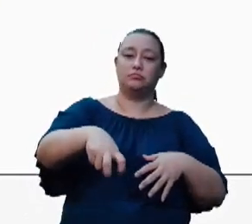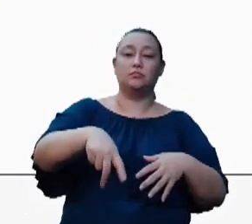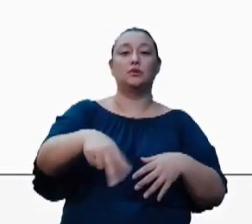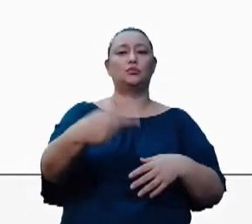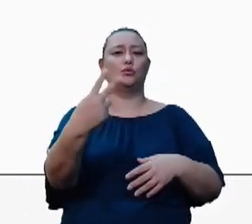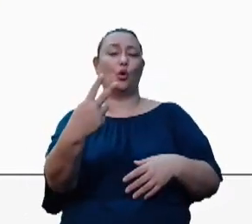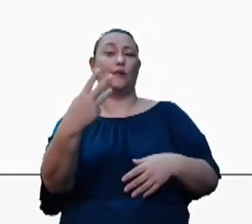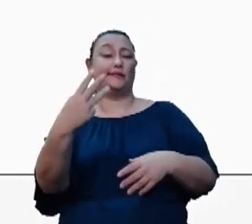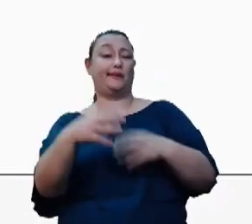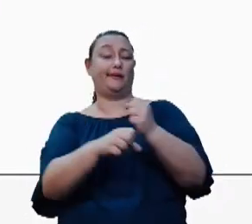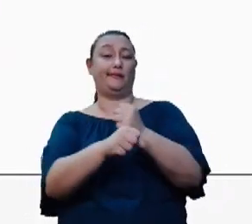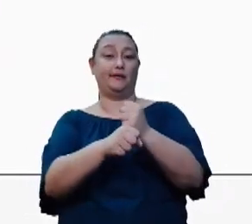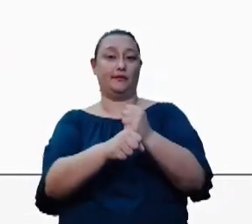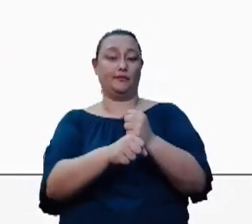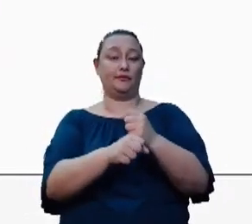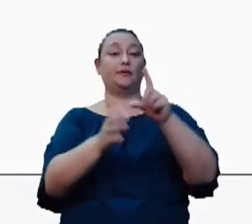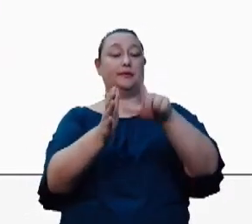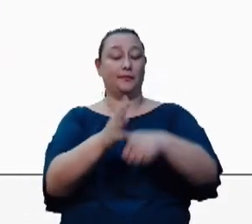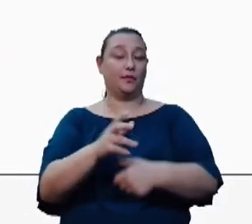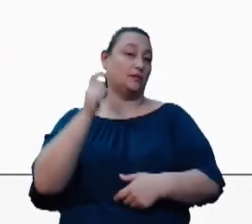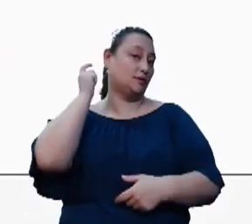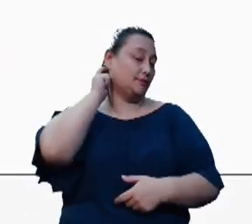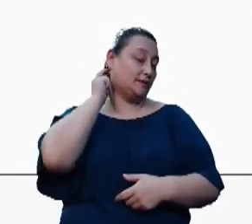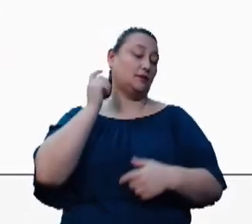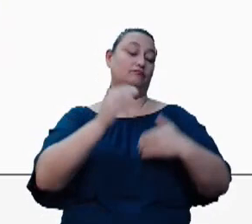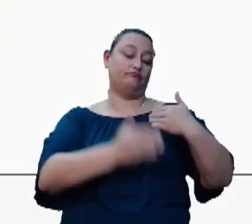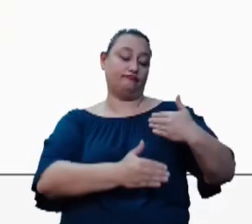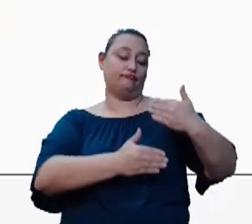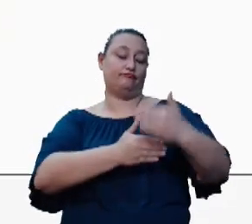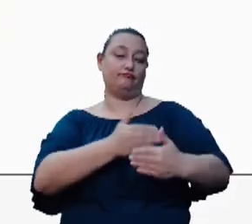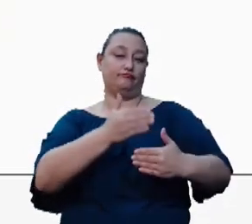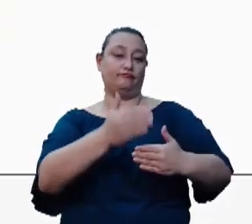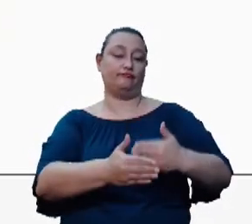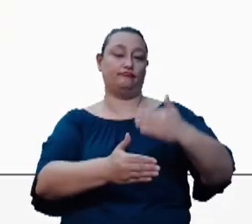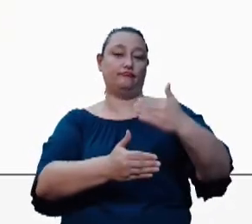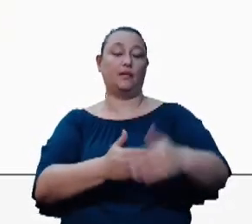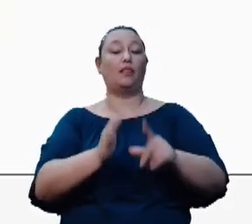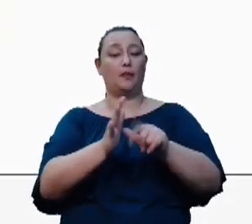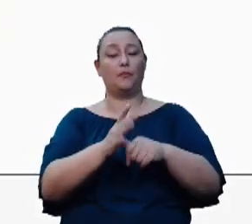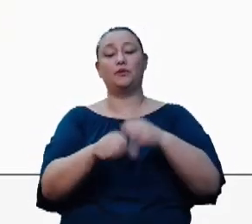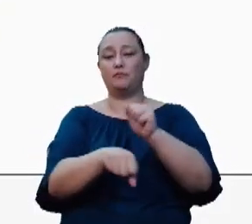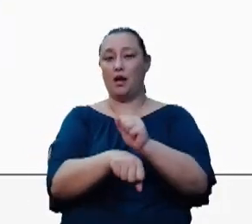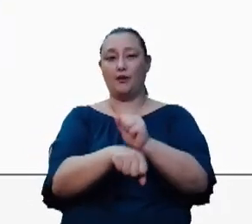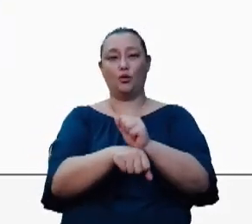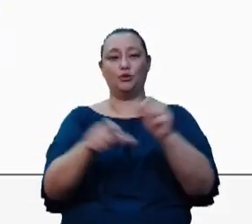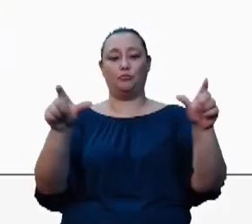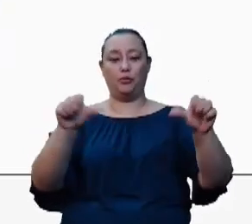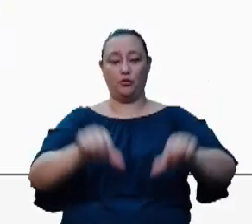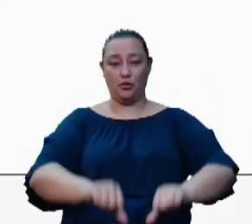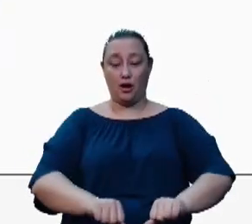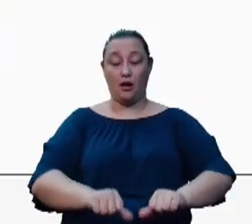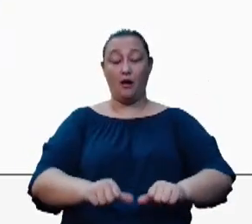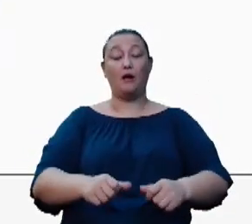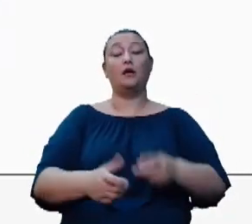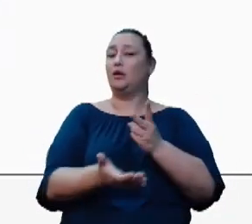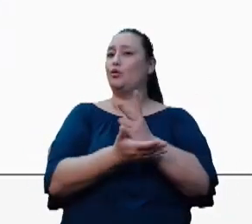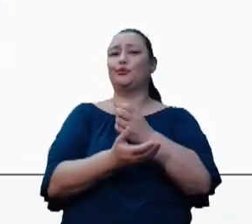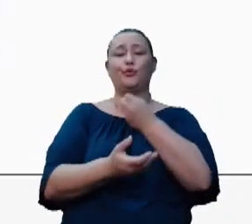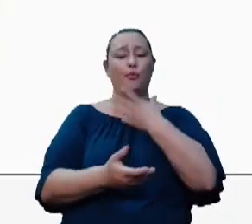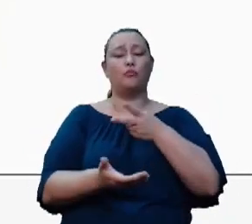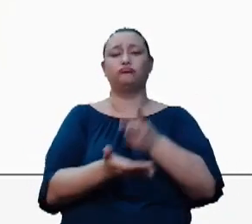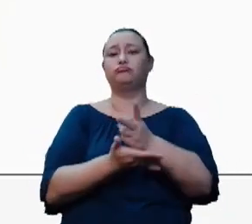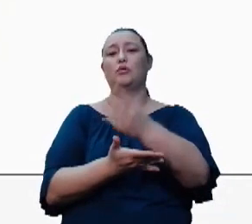pós a implantação da bomba, seguido de uma fase estável das funções dependentes da mobilidade por uns